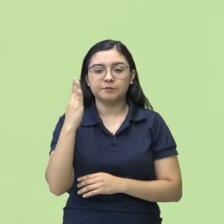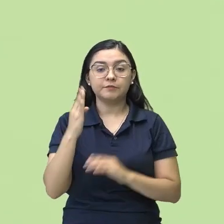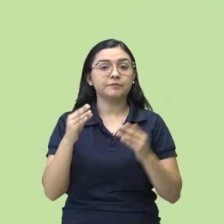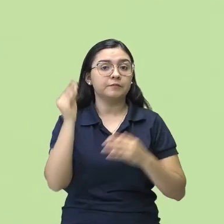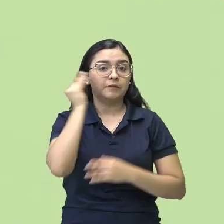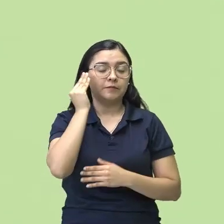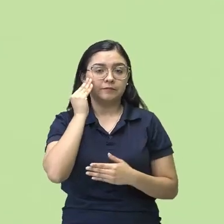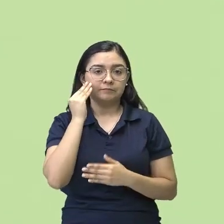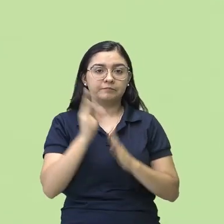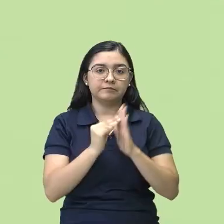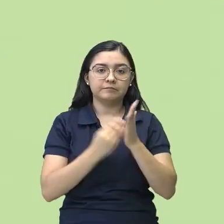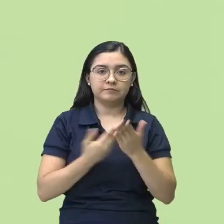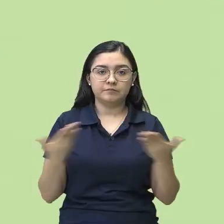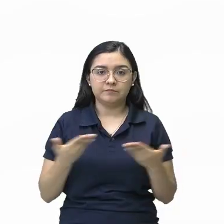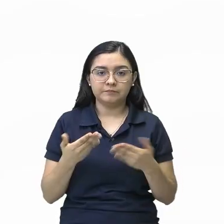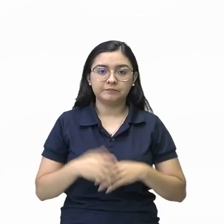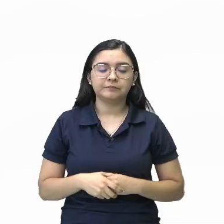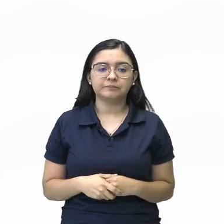conhecer a nossa aula de hoje.